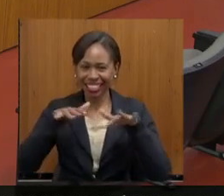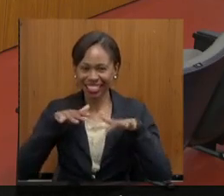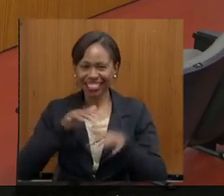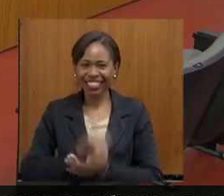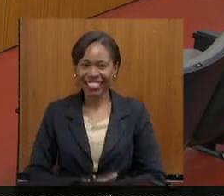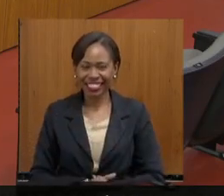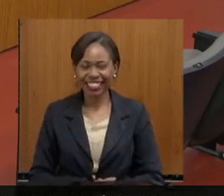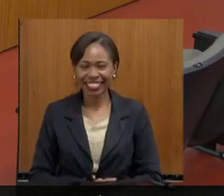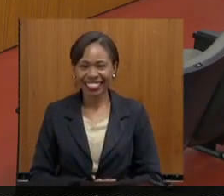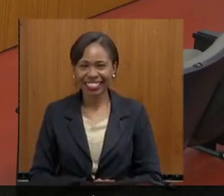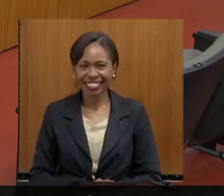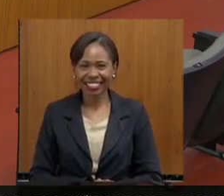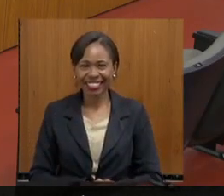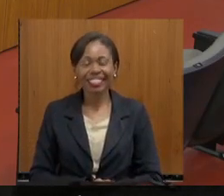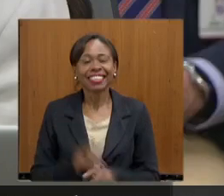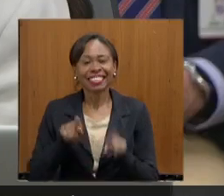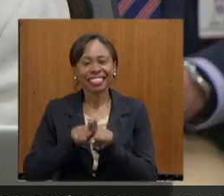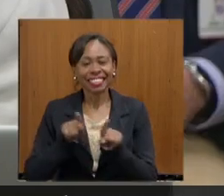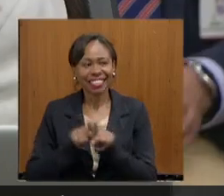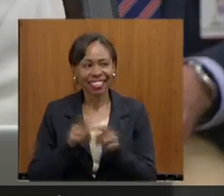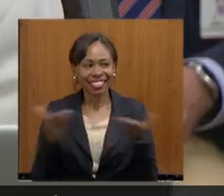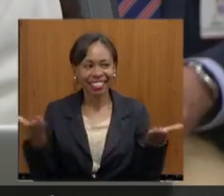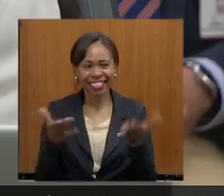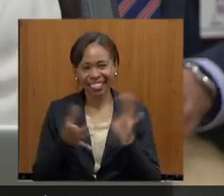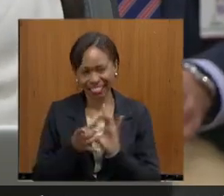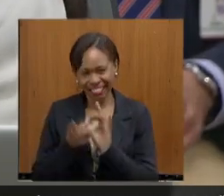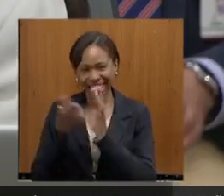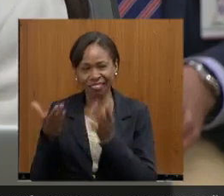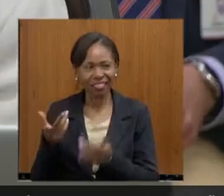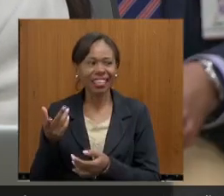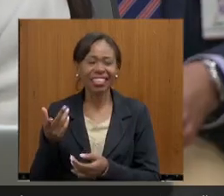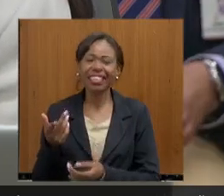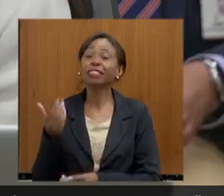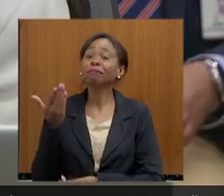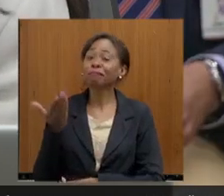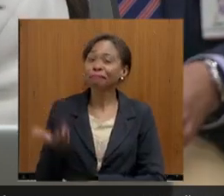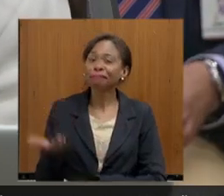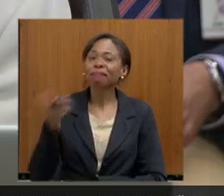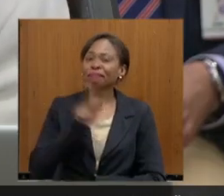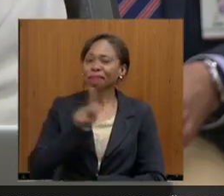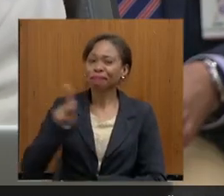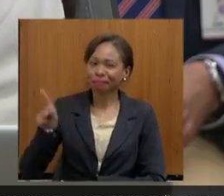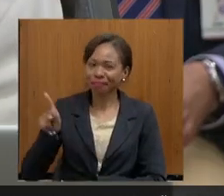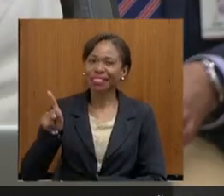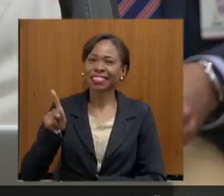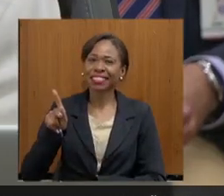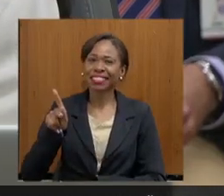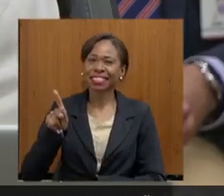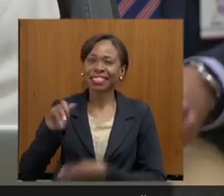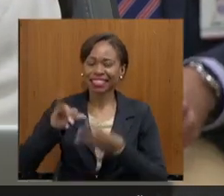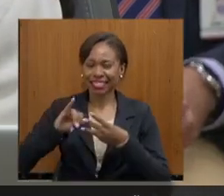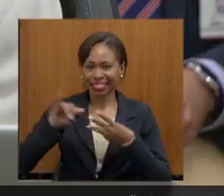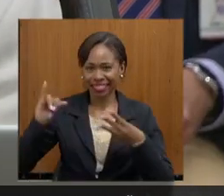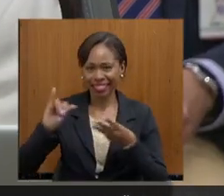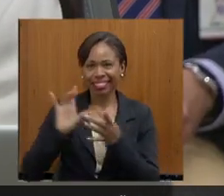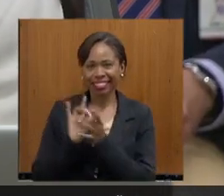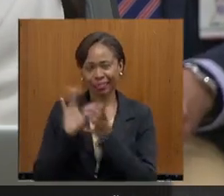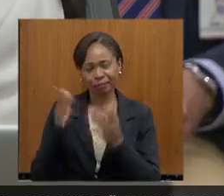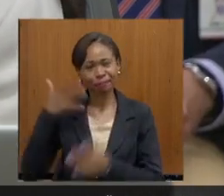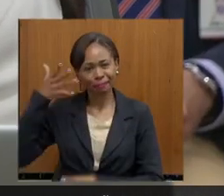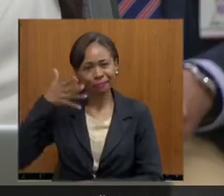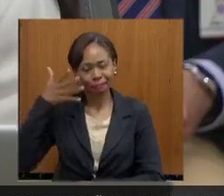quero que considera também a palavra ao presidente da ser livre da da Cemig